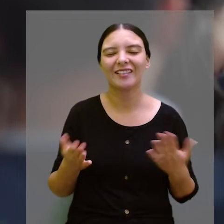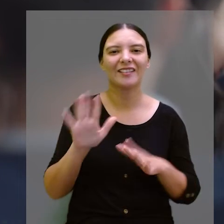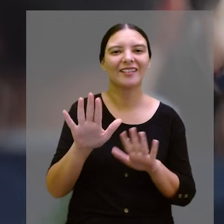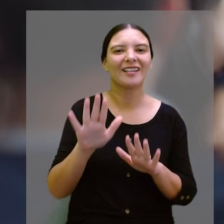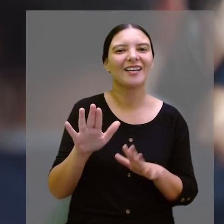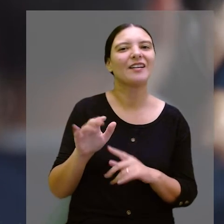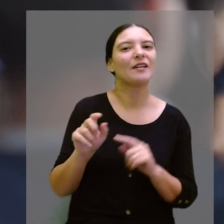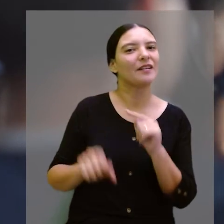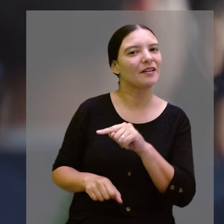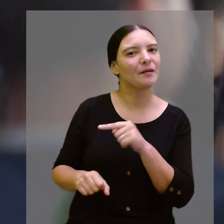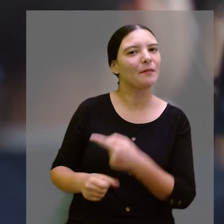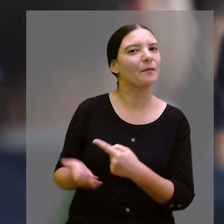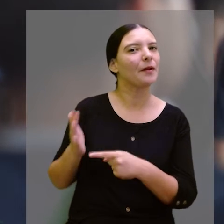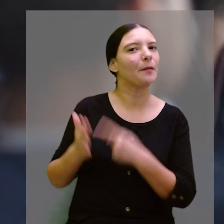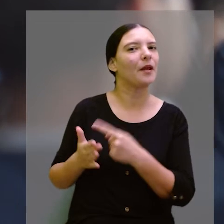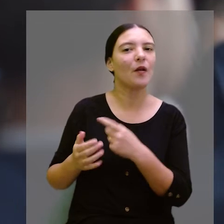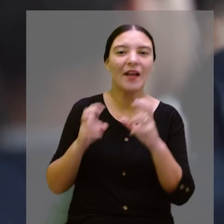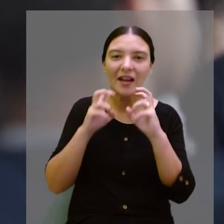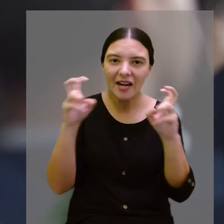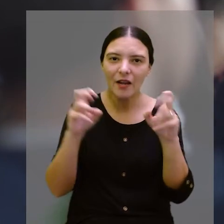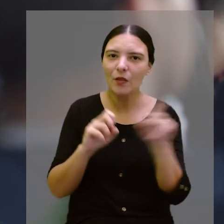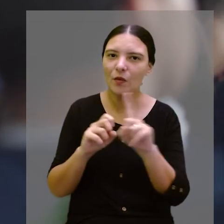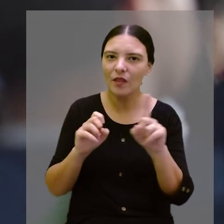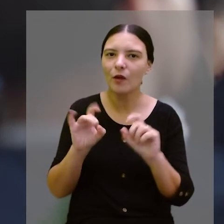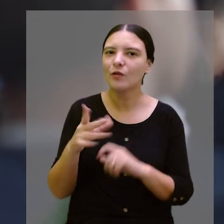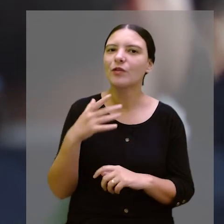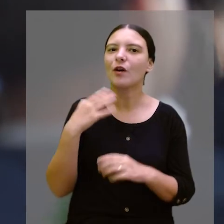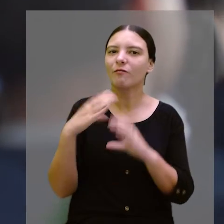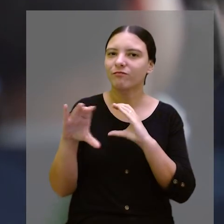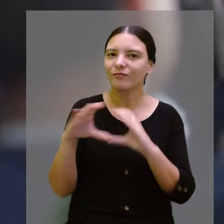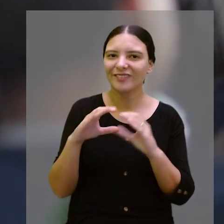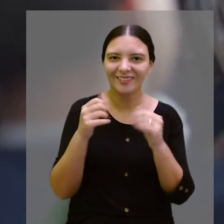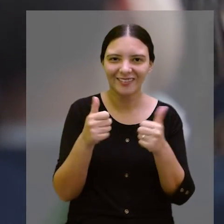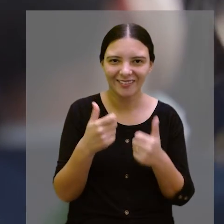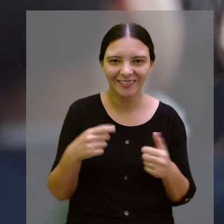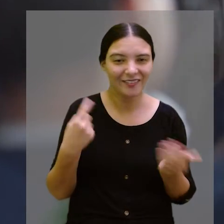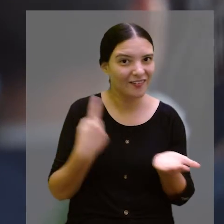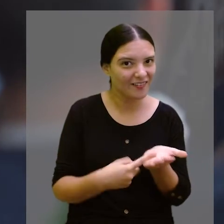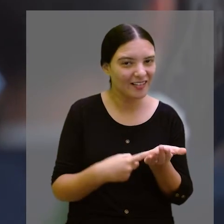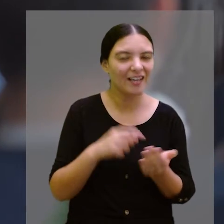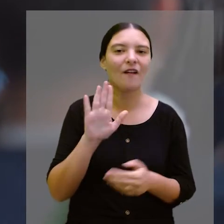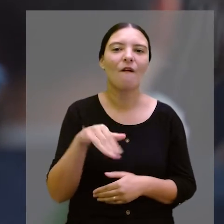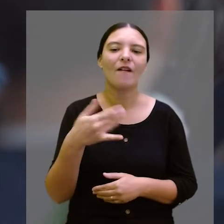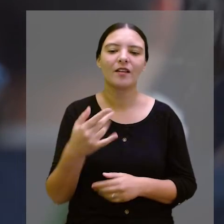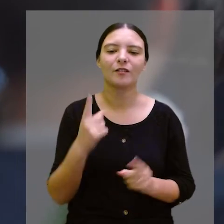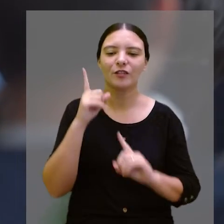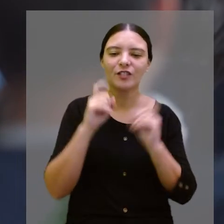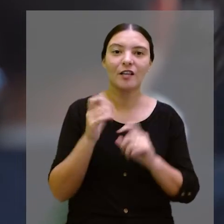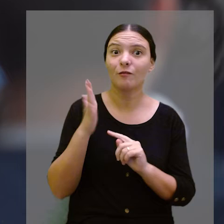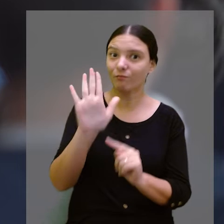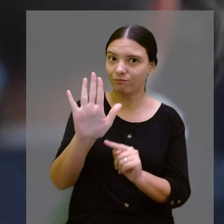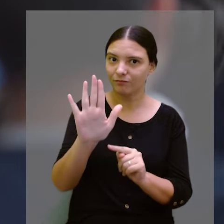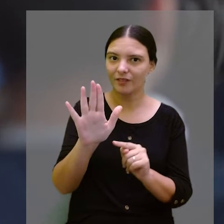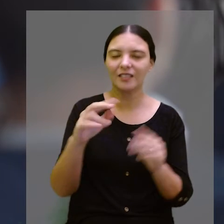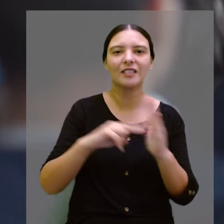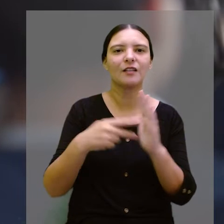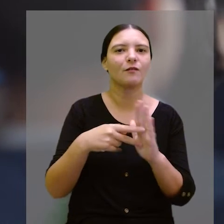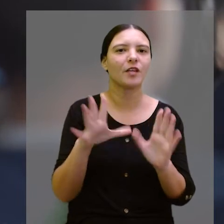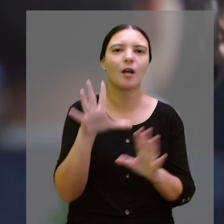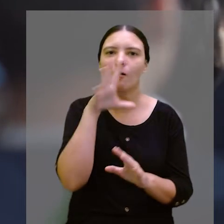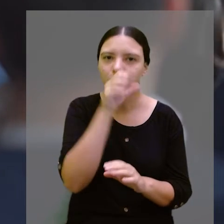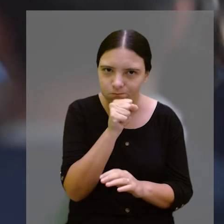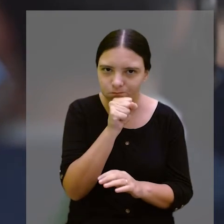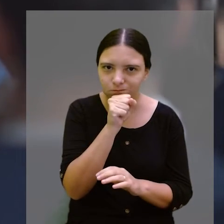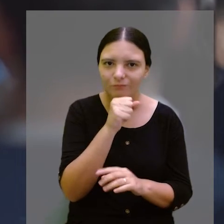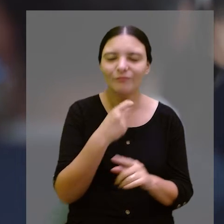deixa o Atlético primeiro, mas sem grito, só o canto, tá bom? Então vamos combinar assim, quando eu fizer algum gesto assim, vocês param, tá? Para não